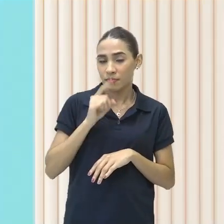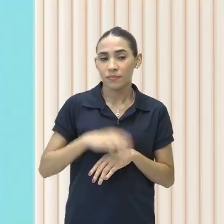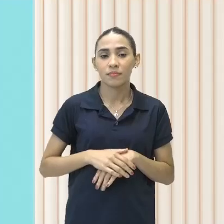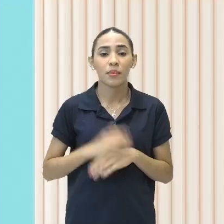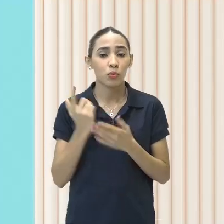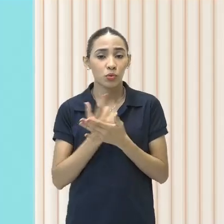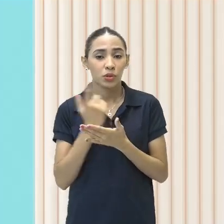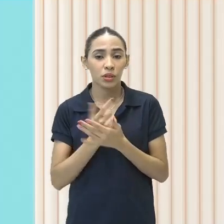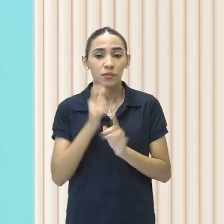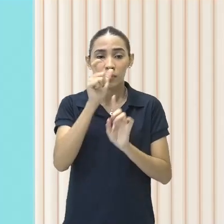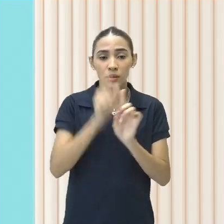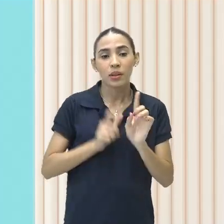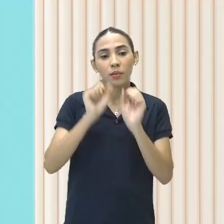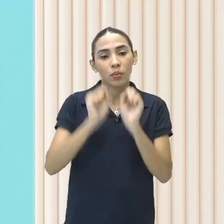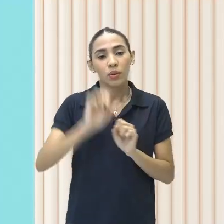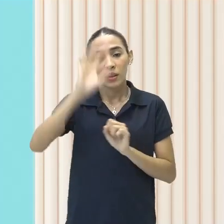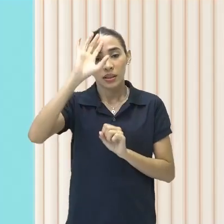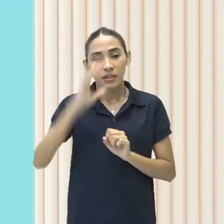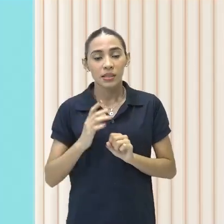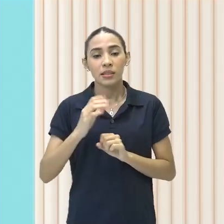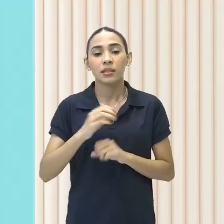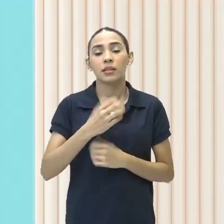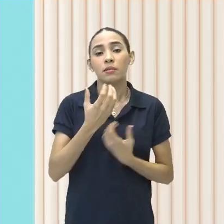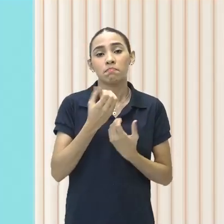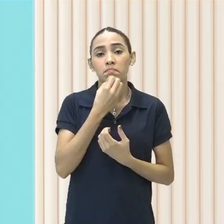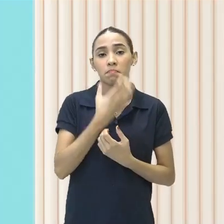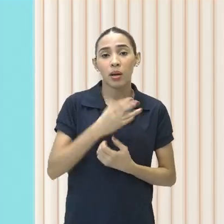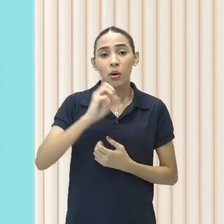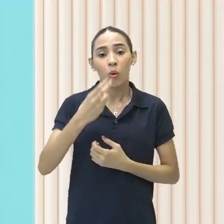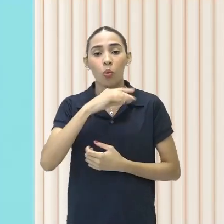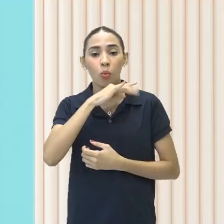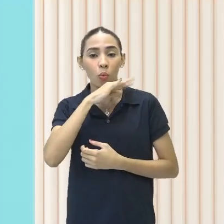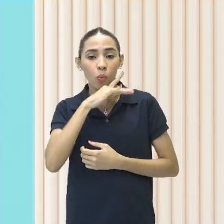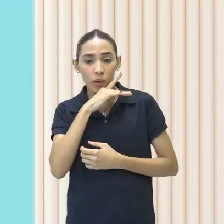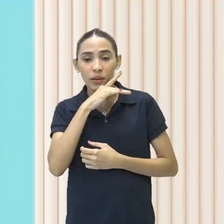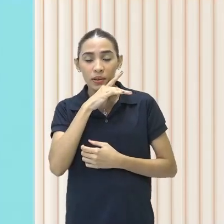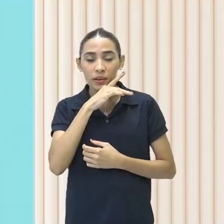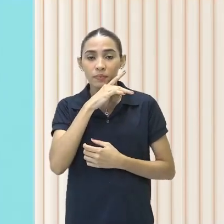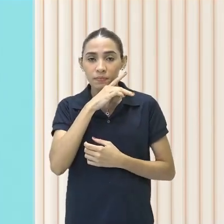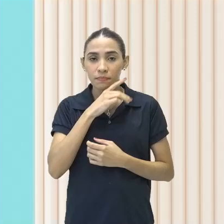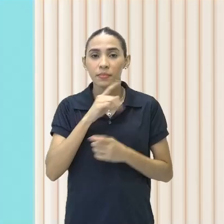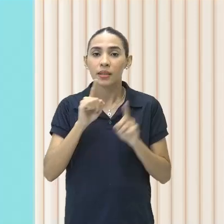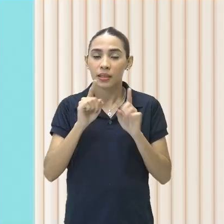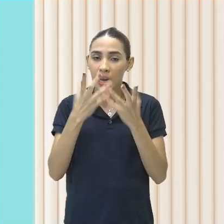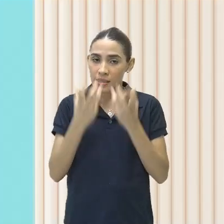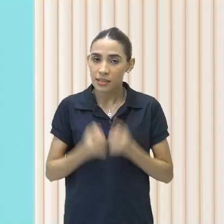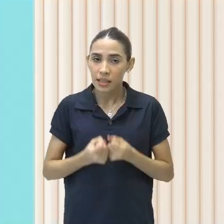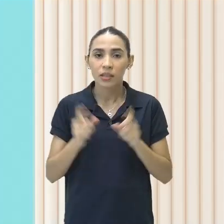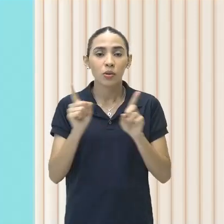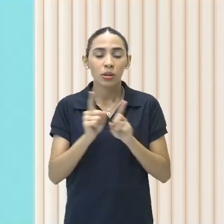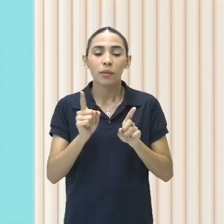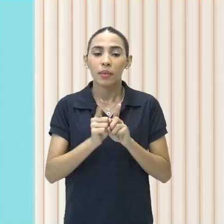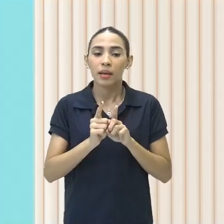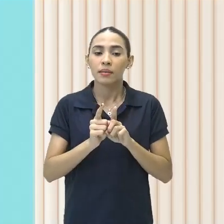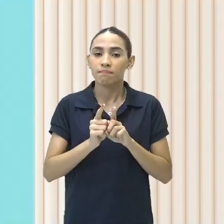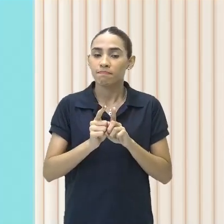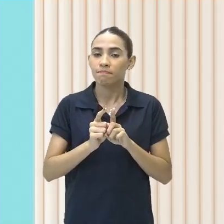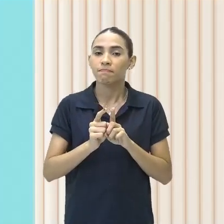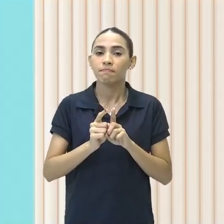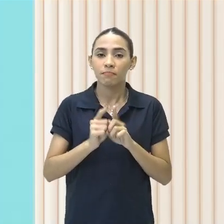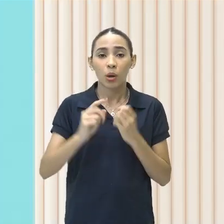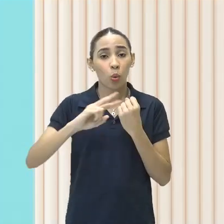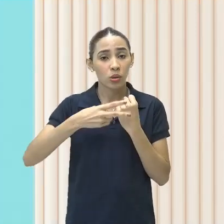obras, as personagens podem decidir entre o bem e o mal, e elas estão ali dispostas a pagar o preço por as